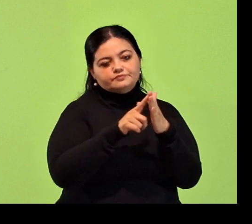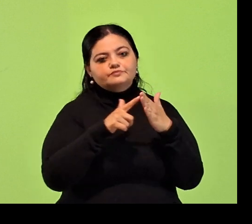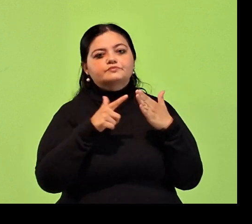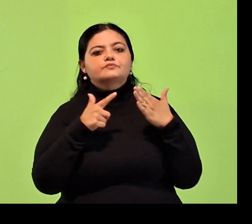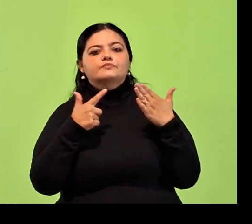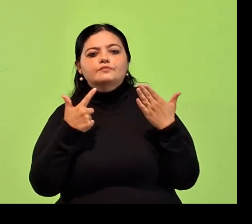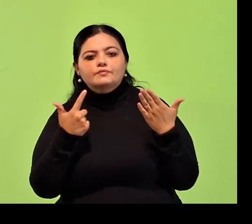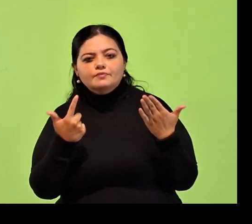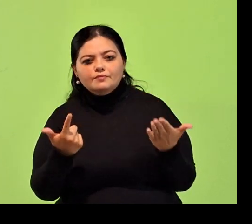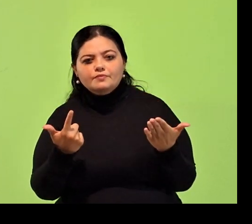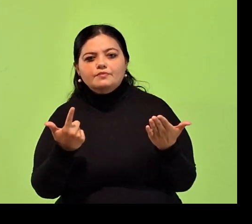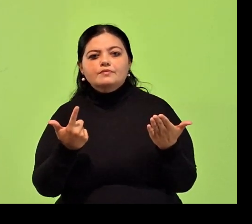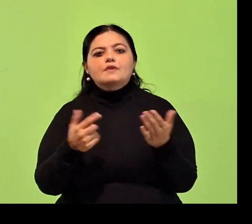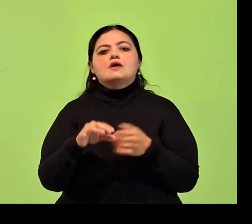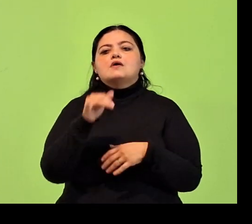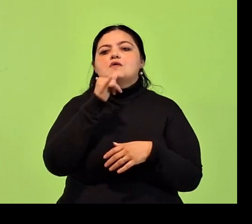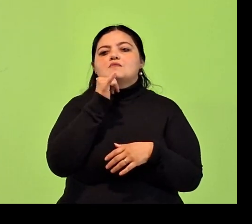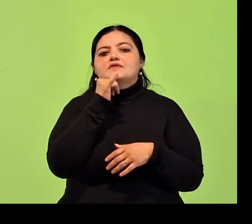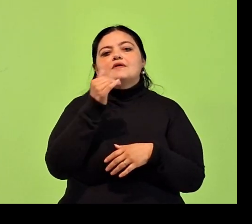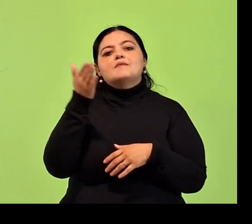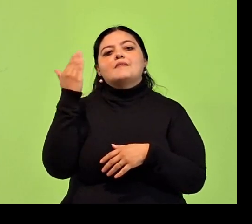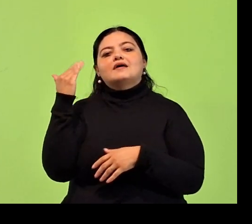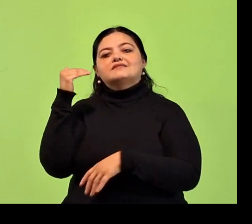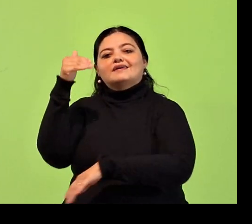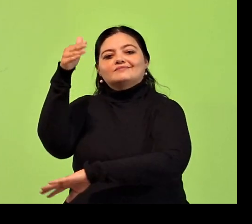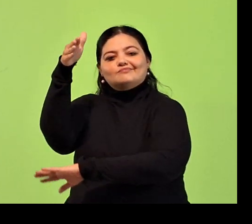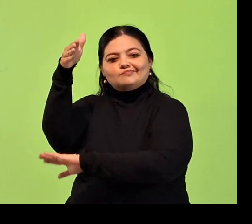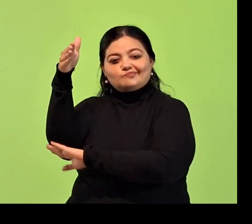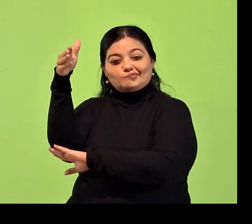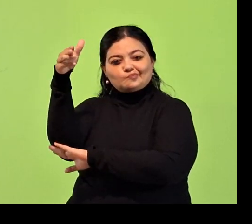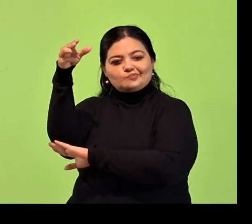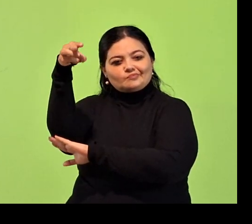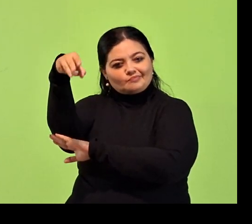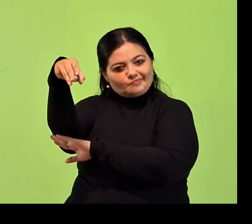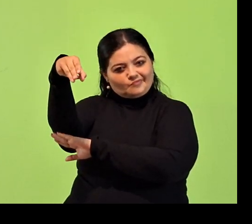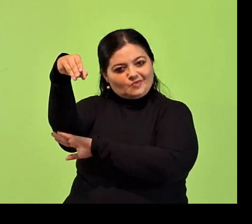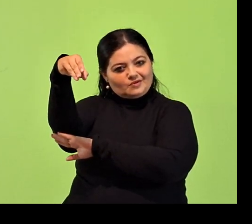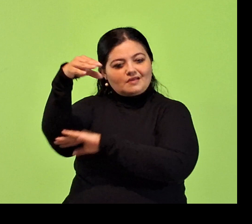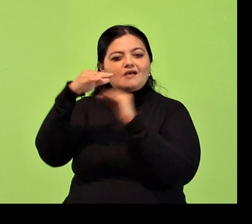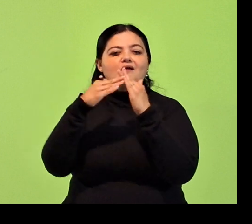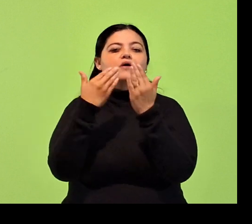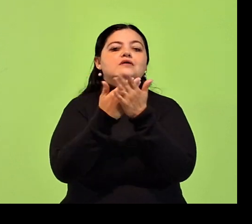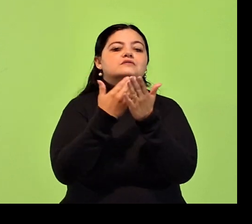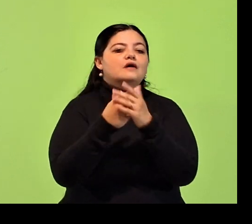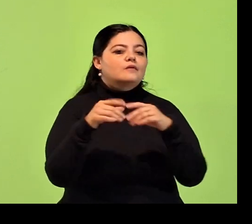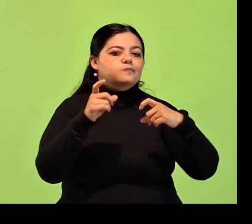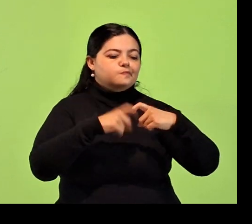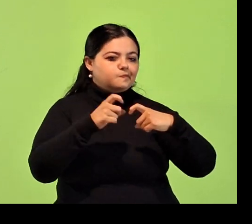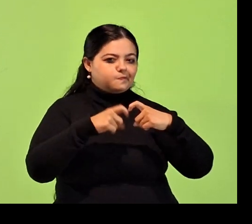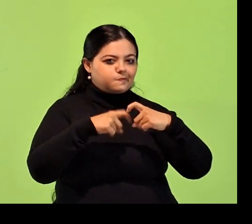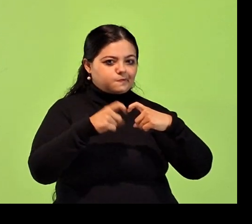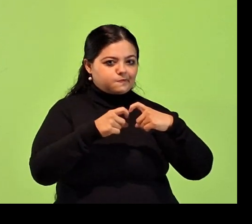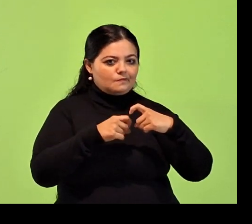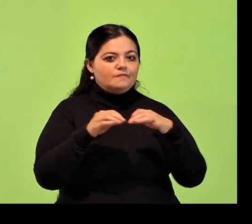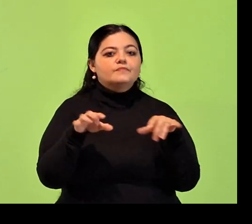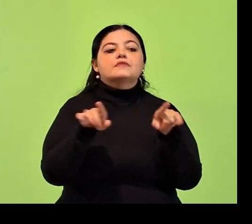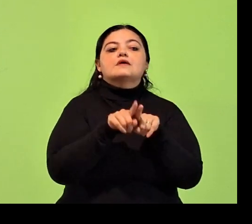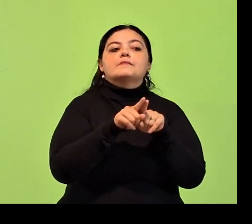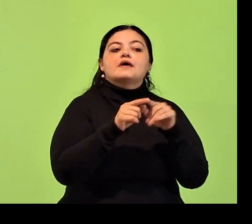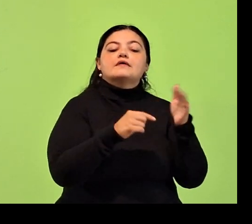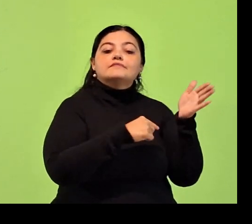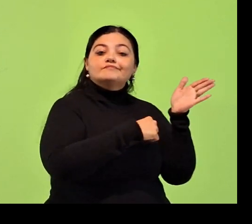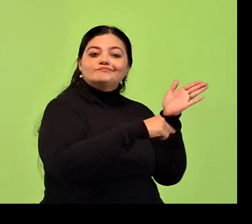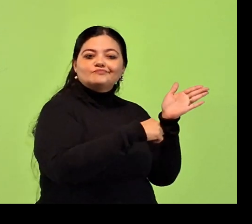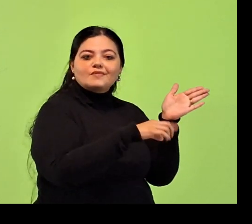ler Kombi era motel na escolinha do sexo. E logo embaixo tem uma matéria que